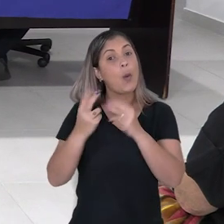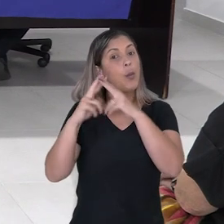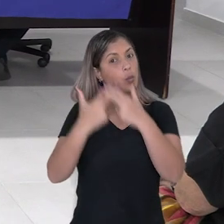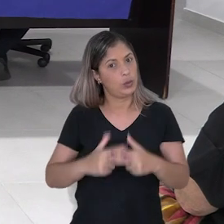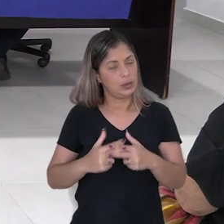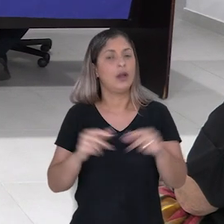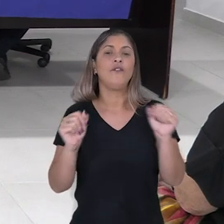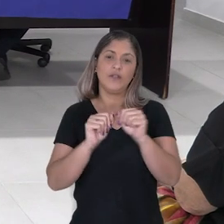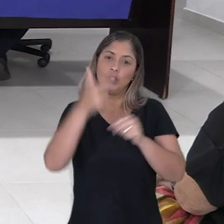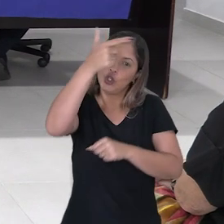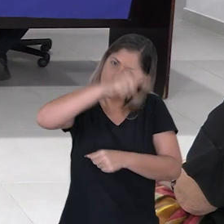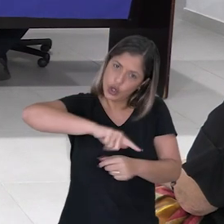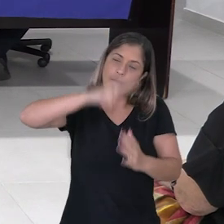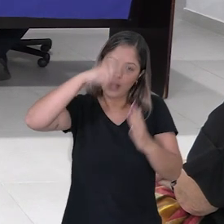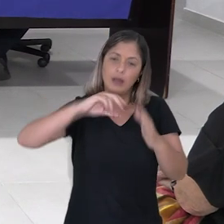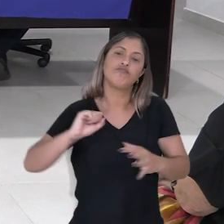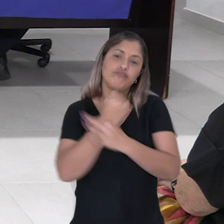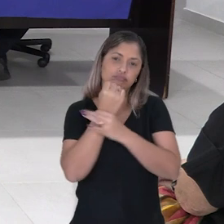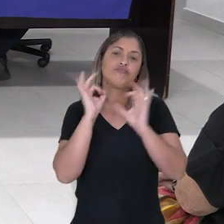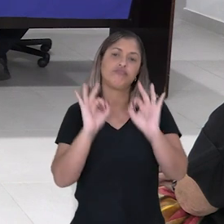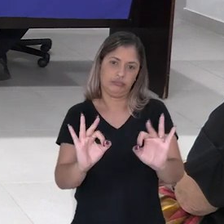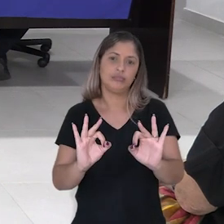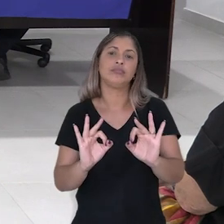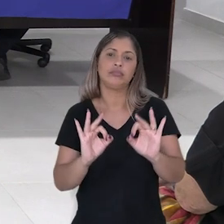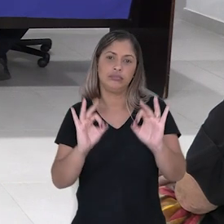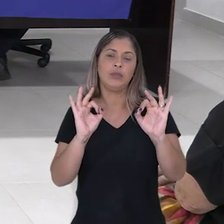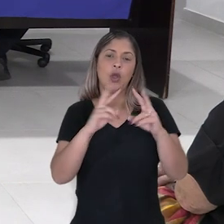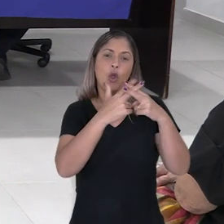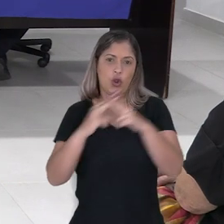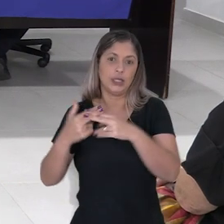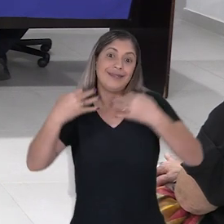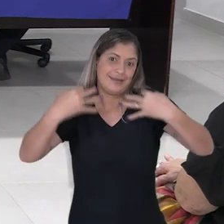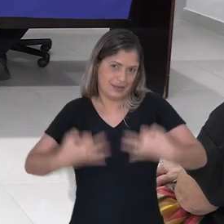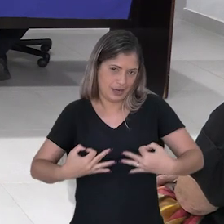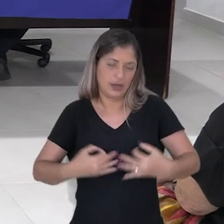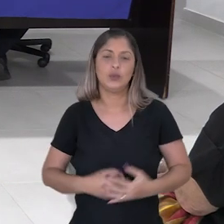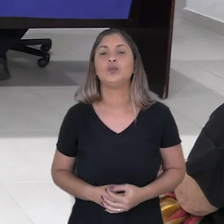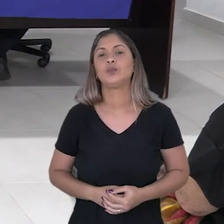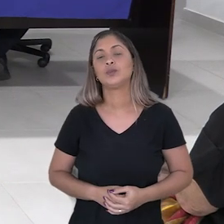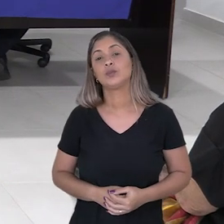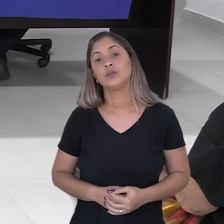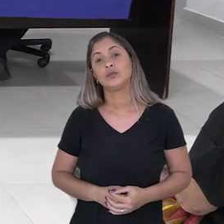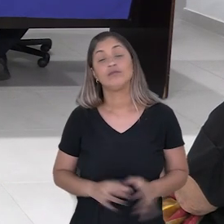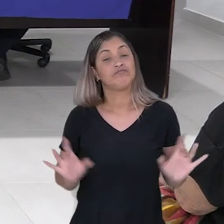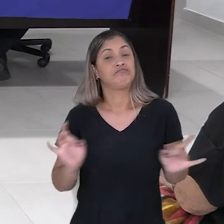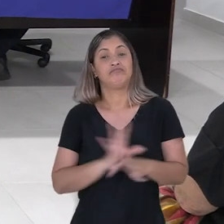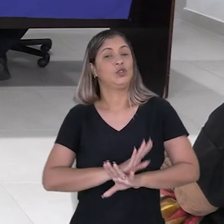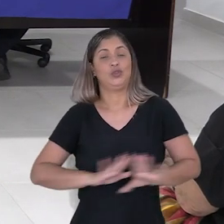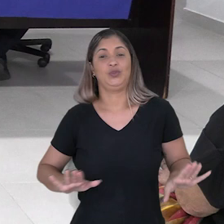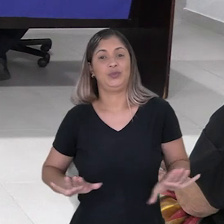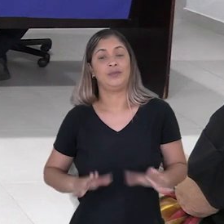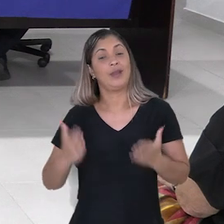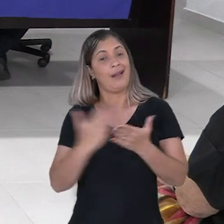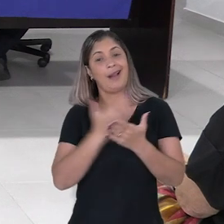É feita uma nova leitura para garantir que tudo foi devidamente corrigido, que está tudo devidamente no lugar. E pronto. E